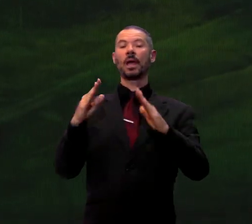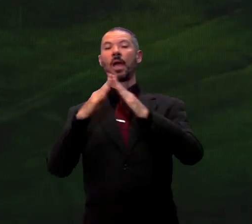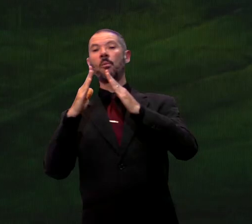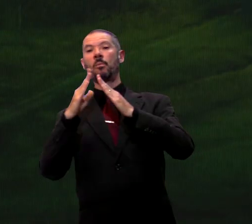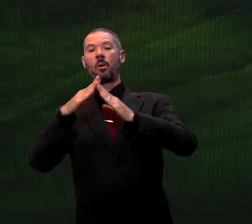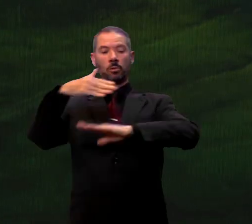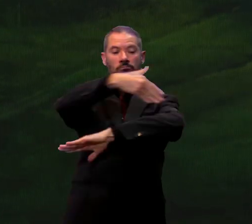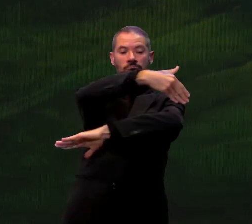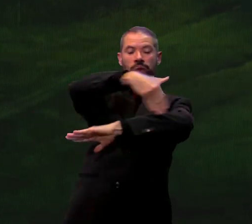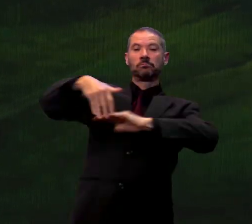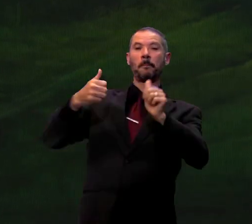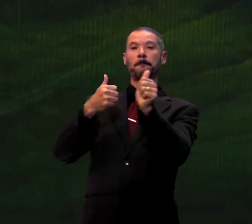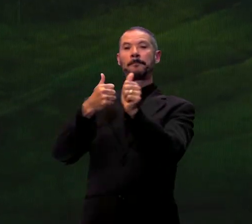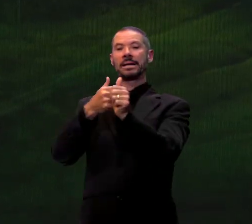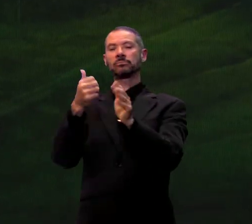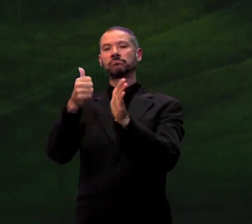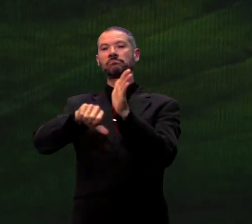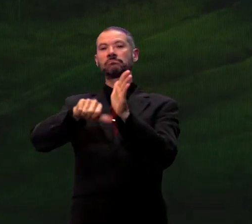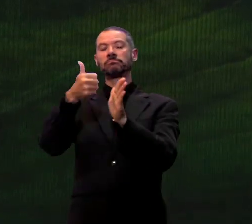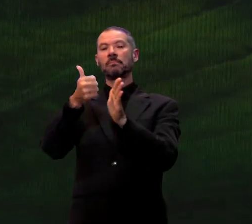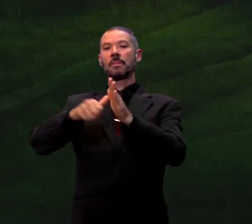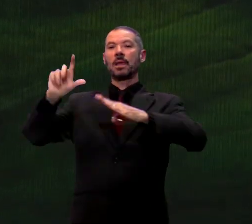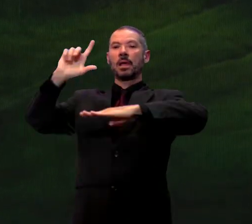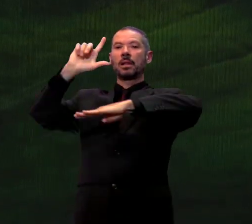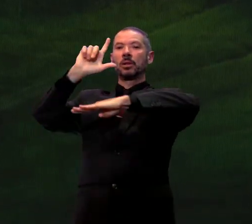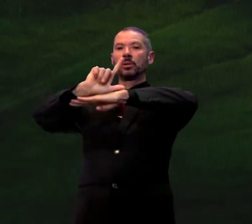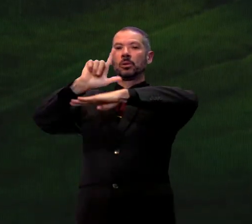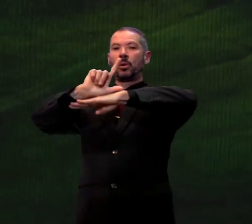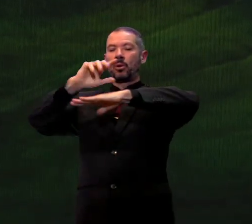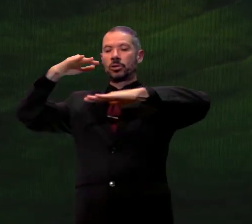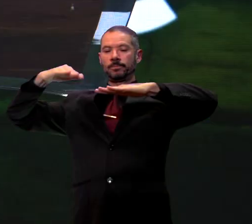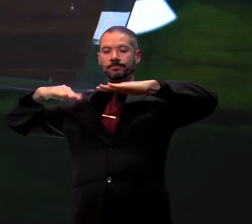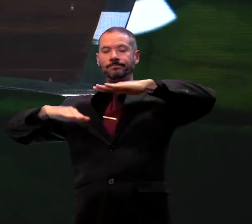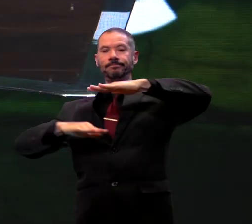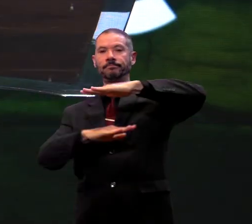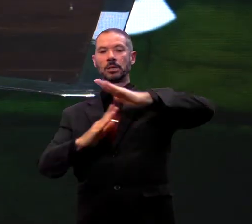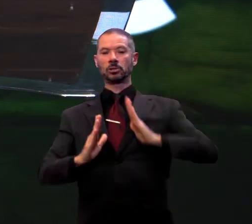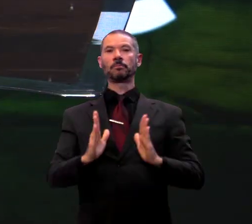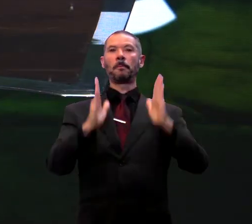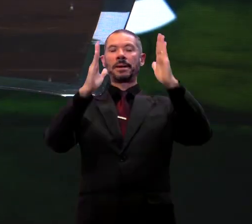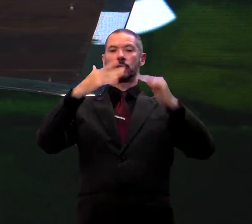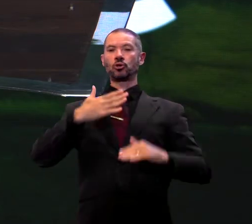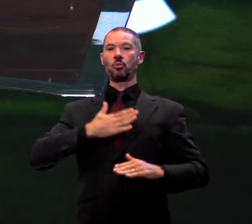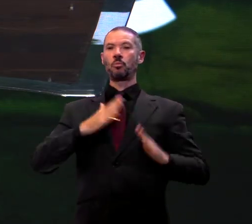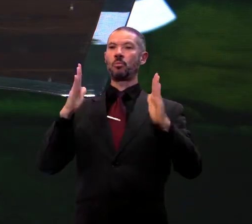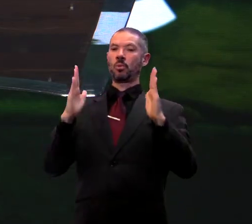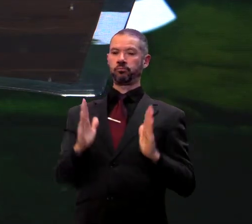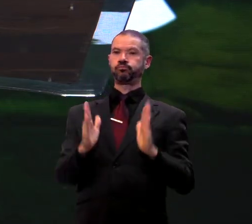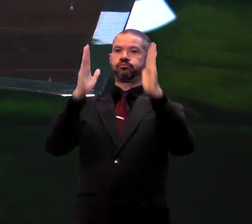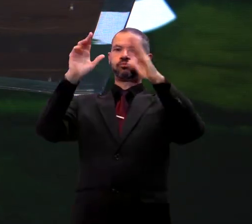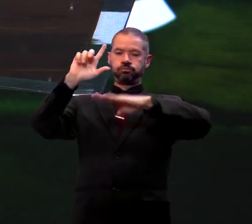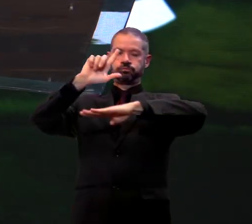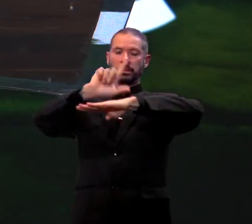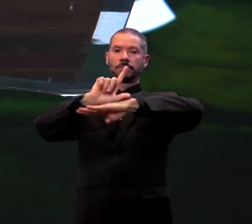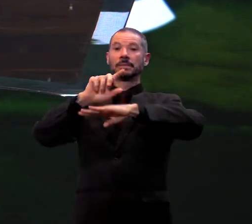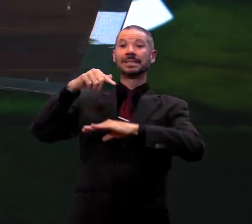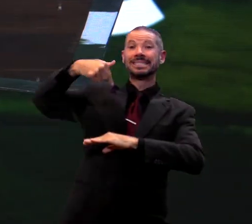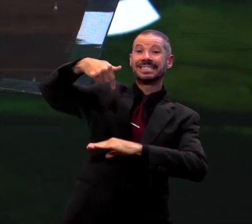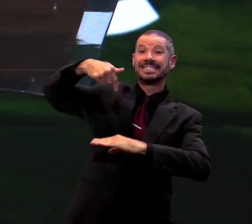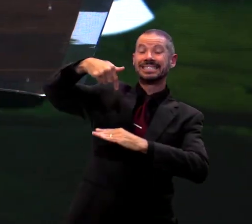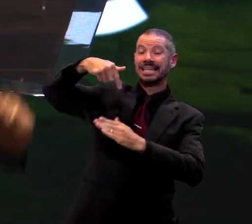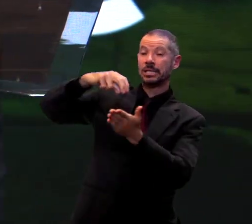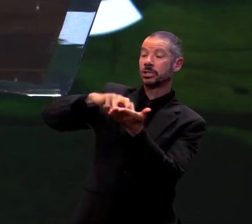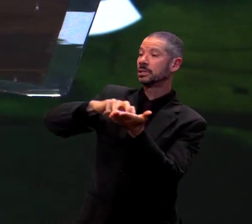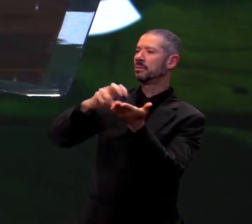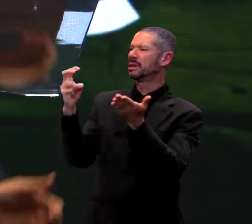Argentina, sempre tem aquelas lojas, embaixo dos prédios, tem uma loja debaixo do meu prédio, mas hoje às 7 da manhã,